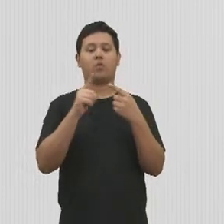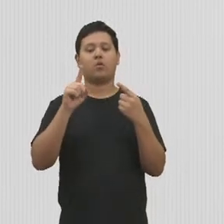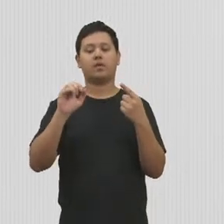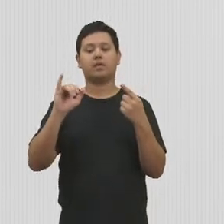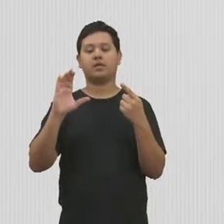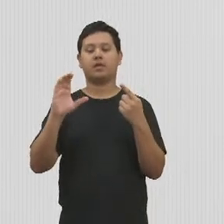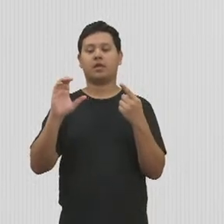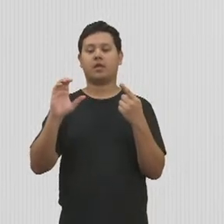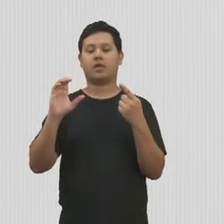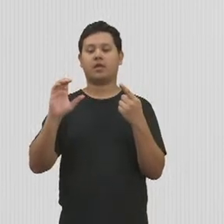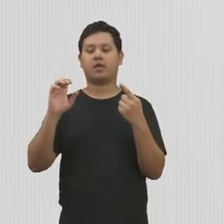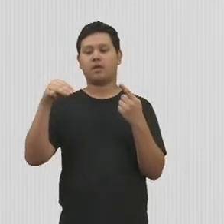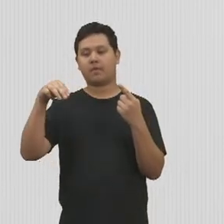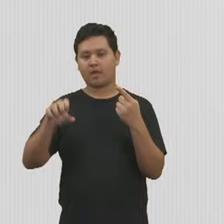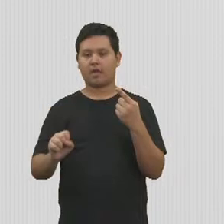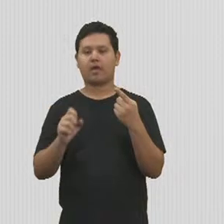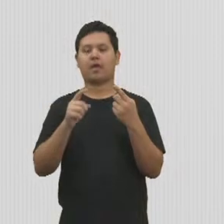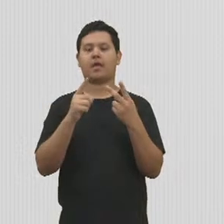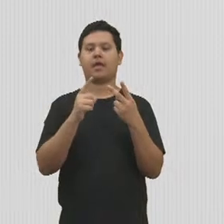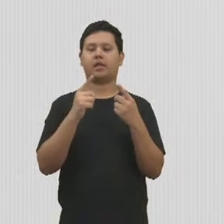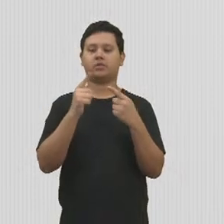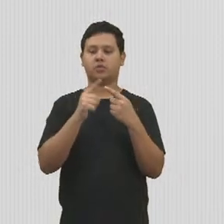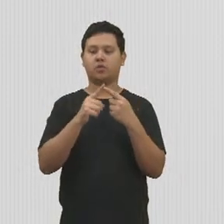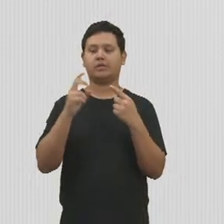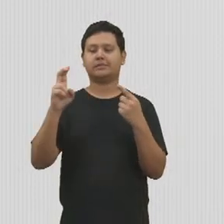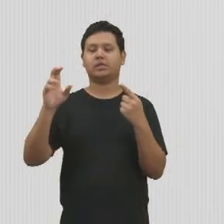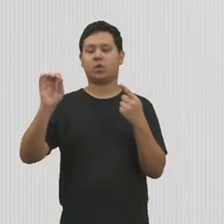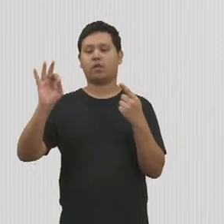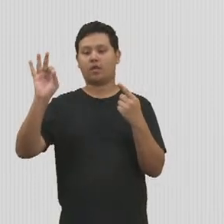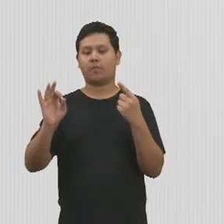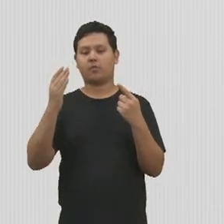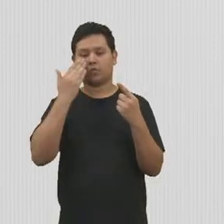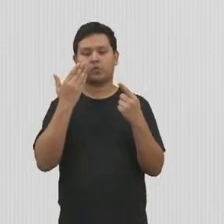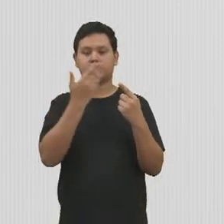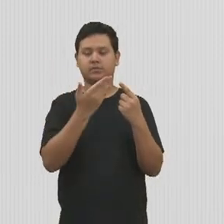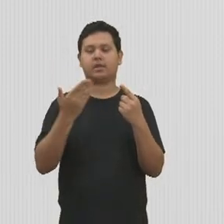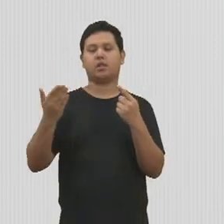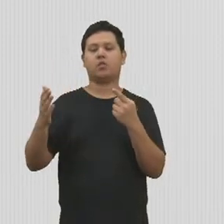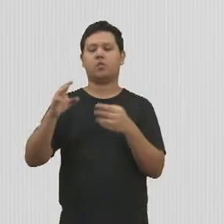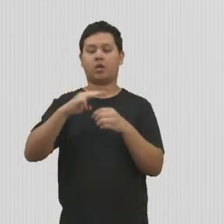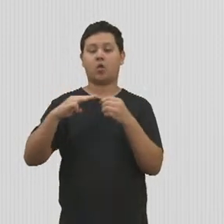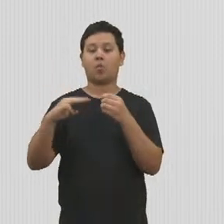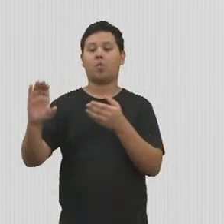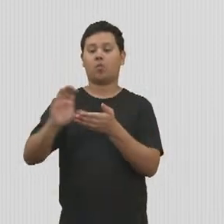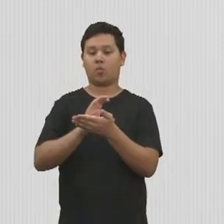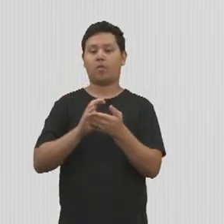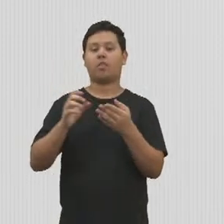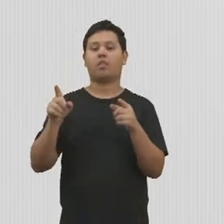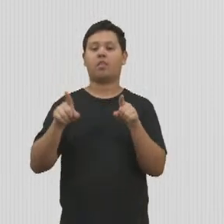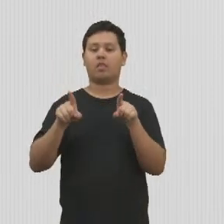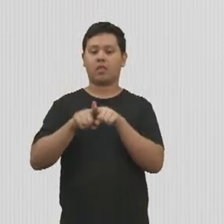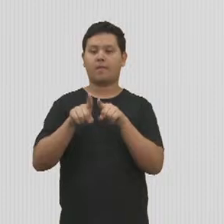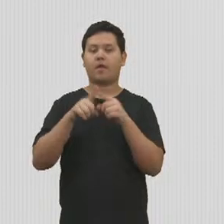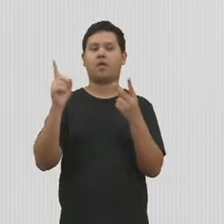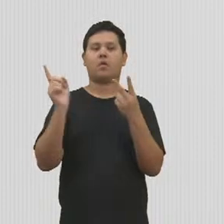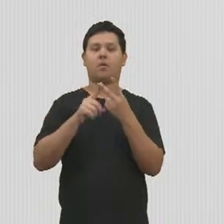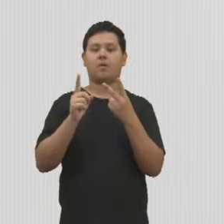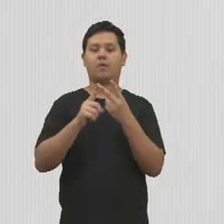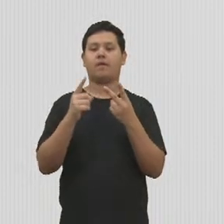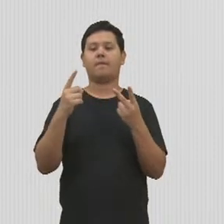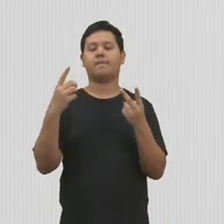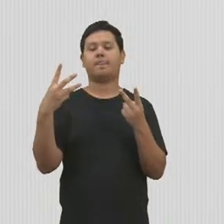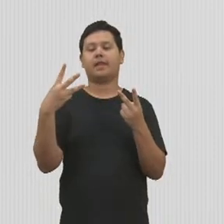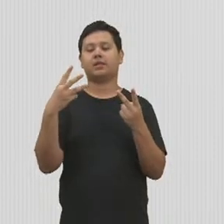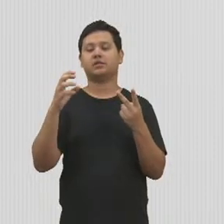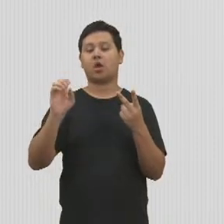principal receita do município, representa em torno de 50% do que o município arrecada. Nós previmos 302 milhões